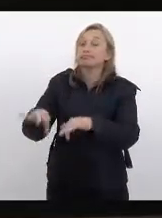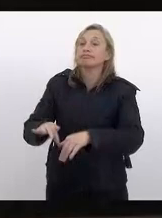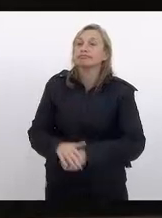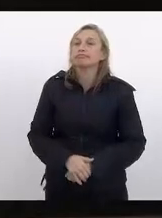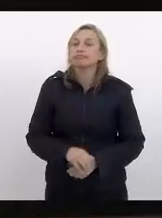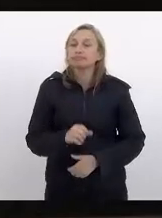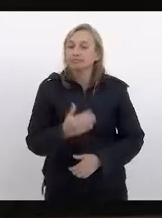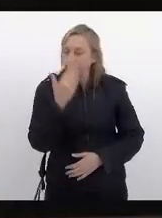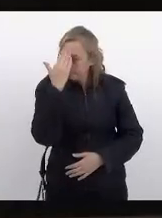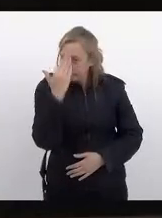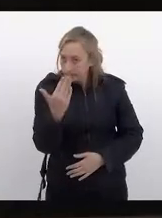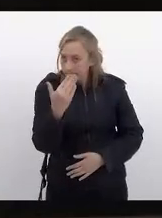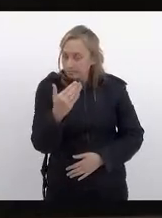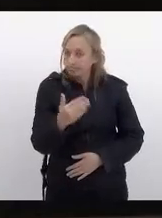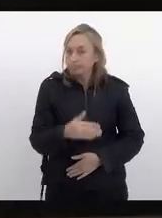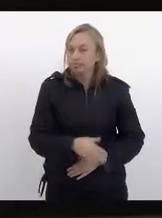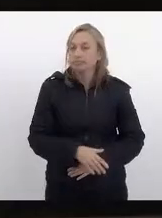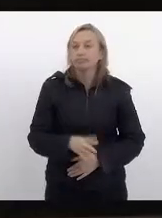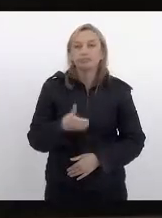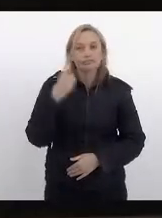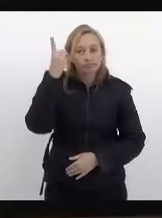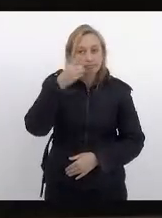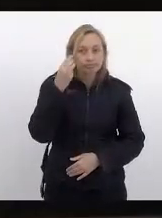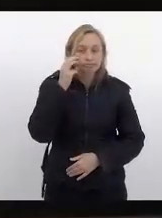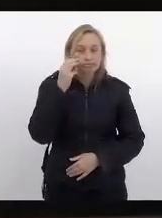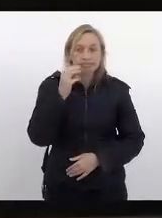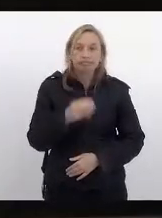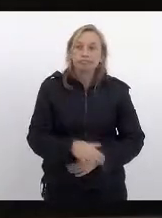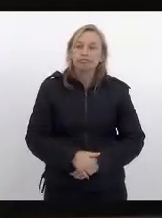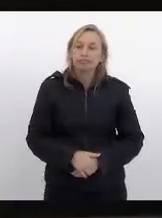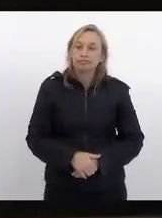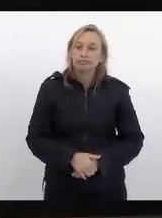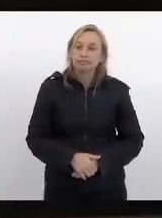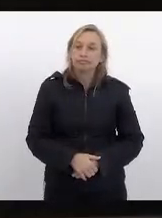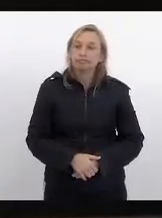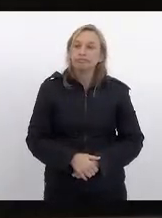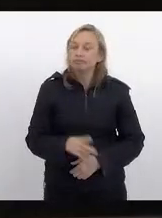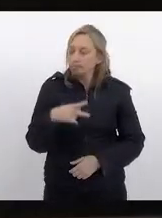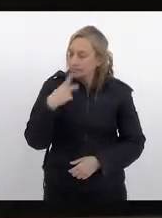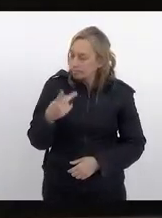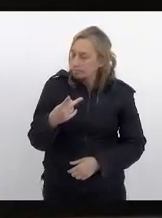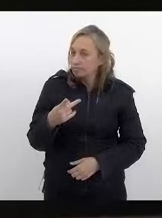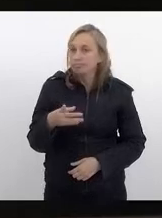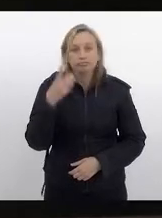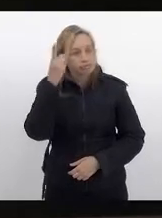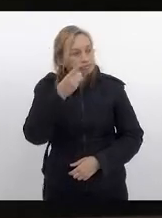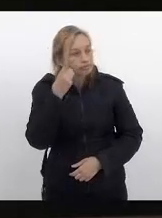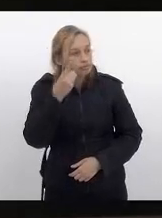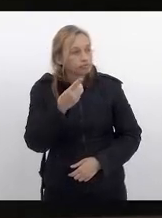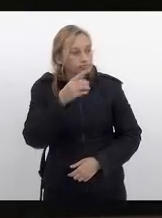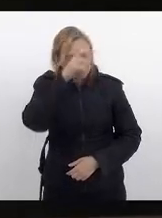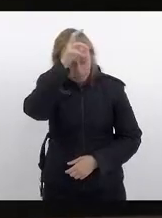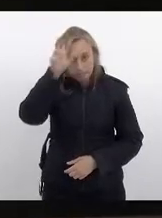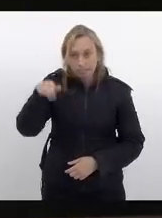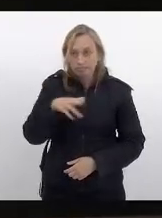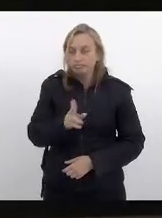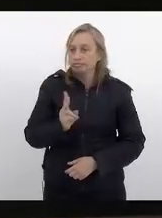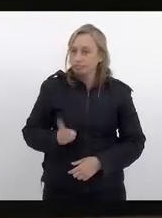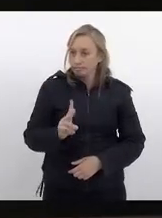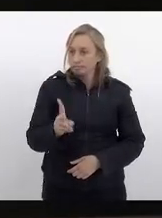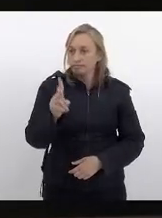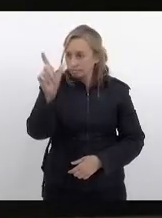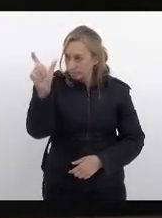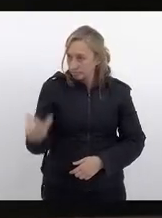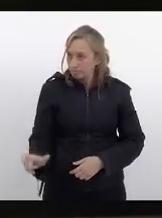derrotou Obrigado Deputado waldeck né a pela intervenção e deputado a tia Ju continue